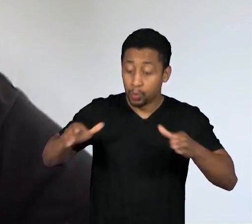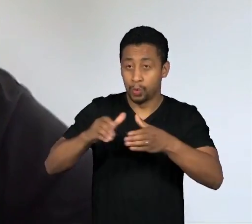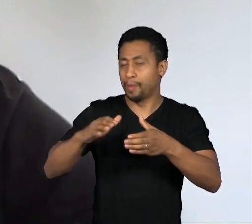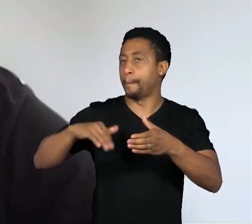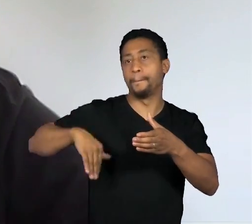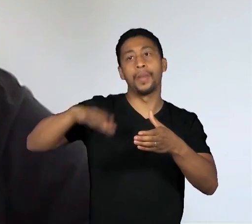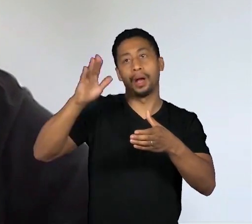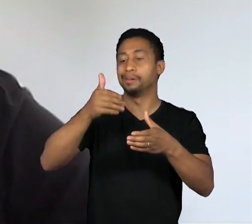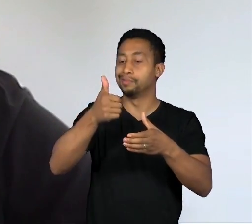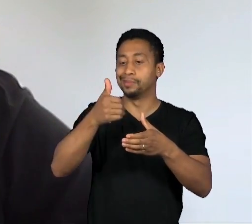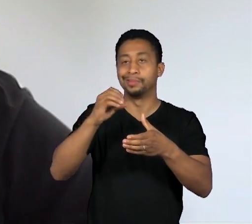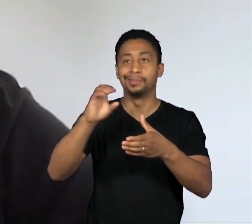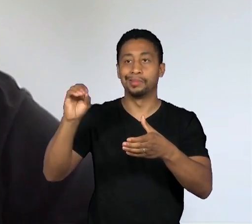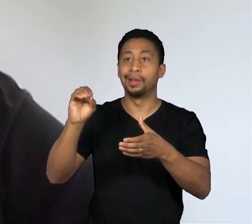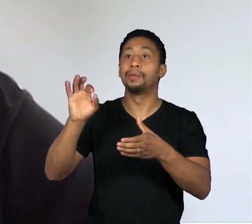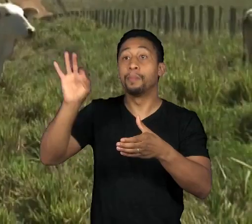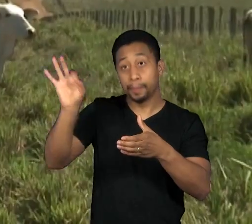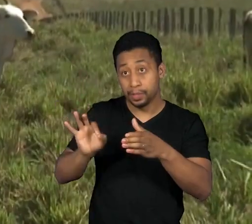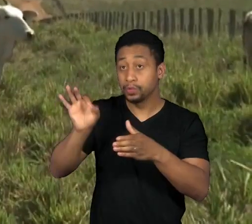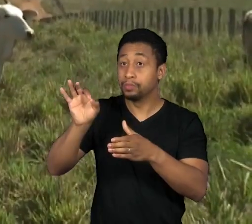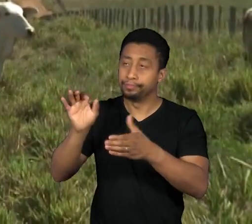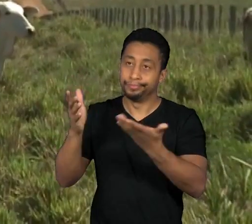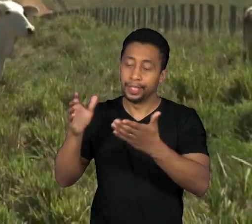né? Para conseguir analisar esses dados.